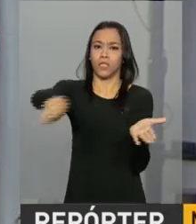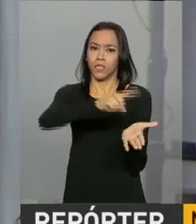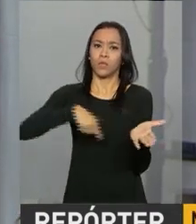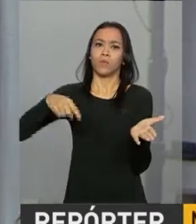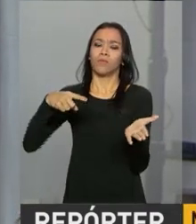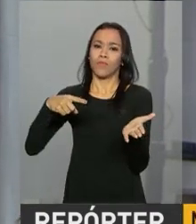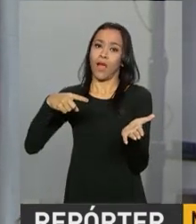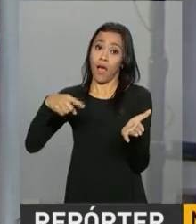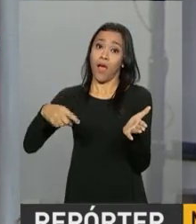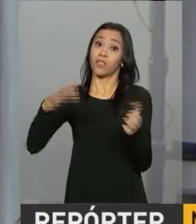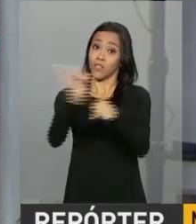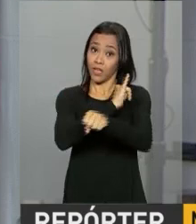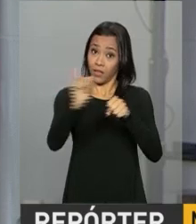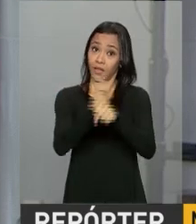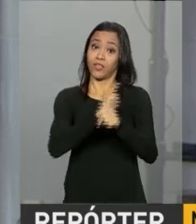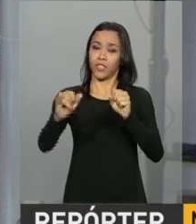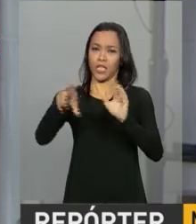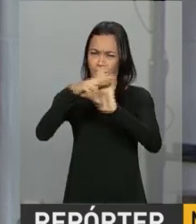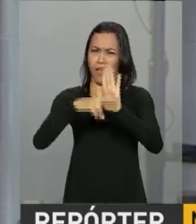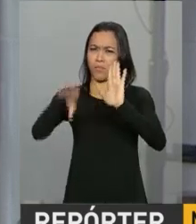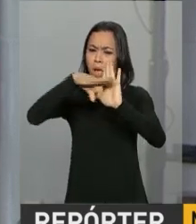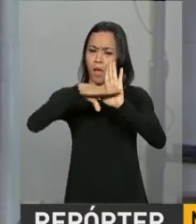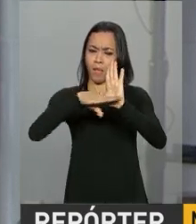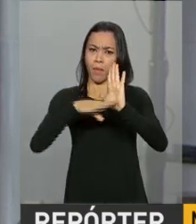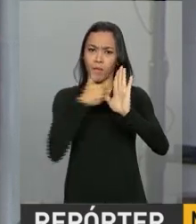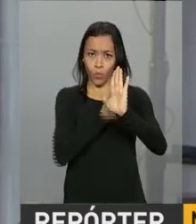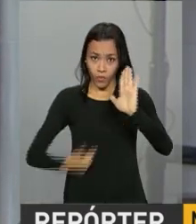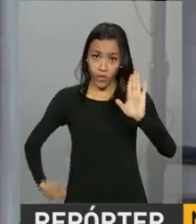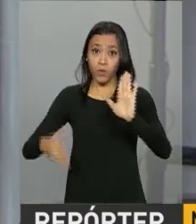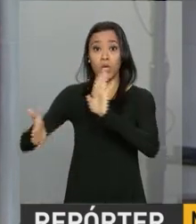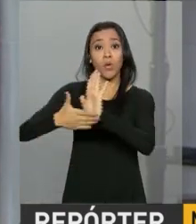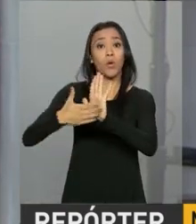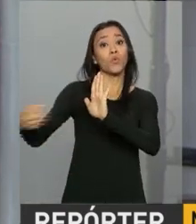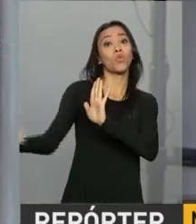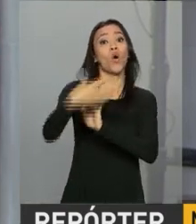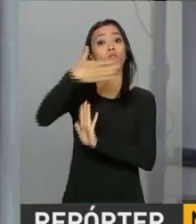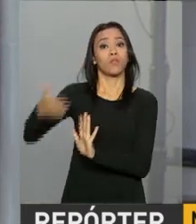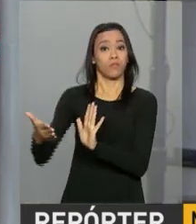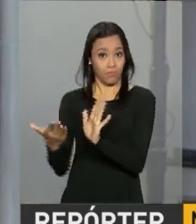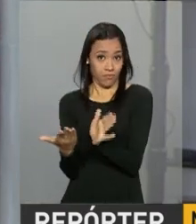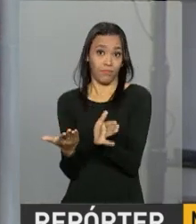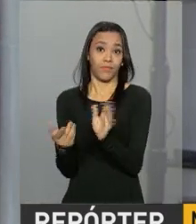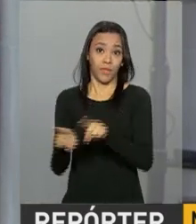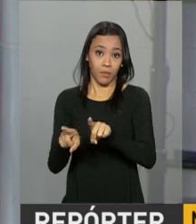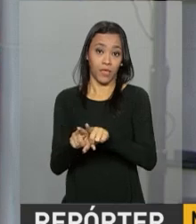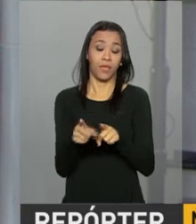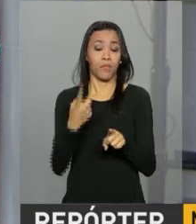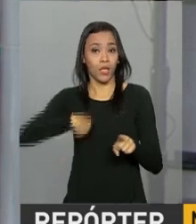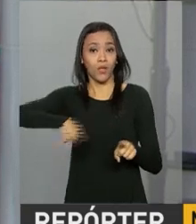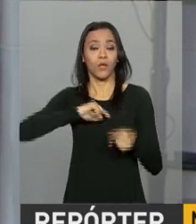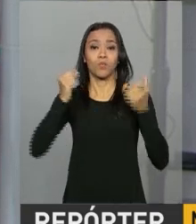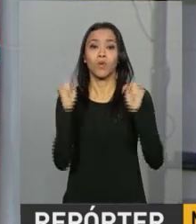medidas eh que o novo governo tem tem adotado e propondo novas medidas também para que nós eh